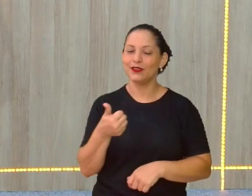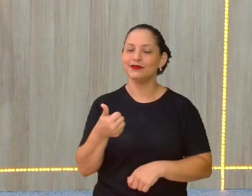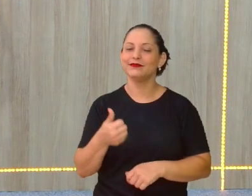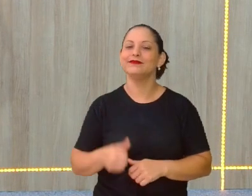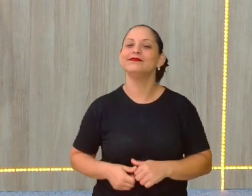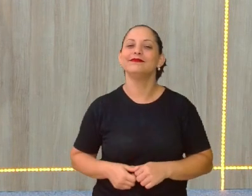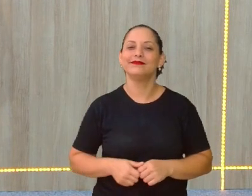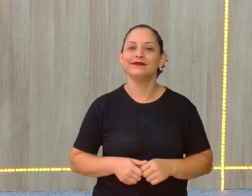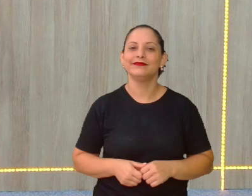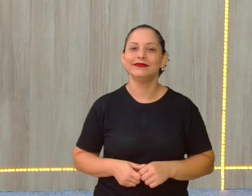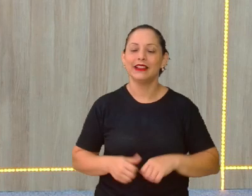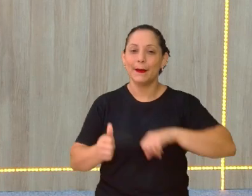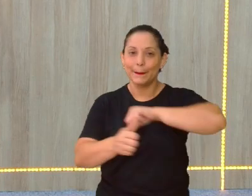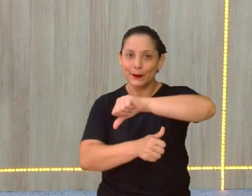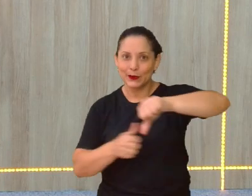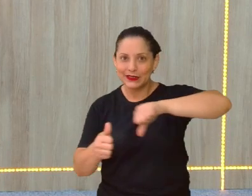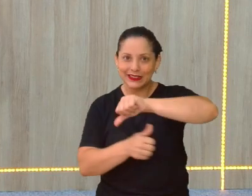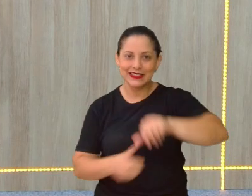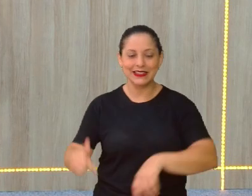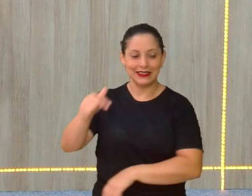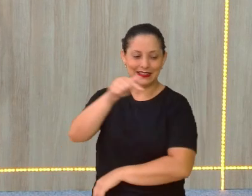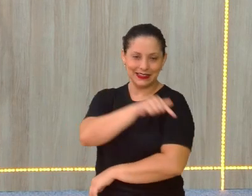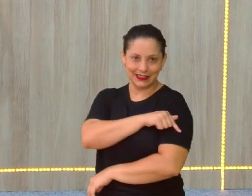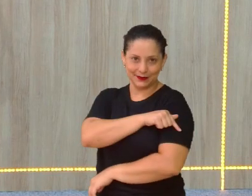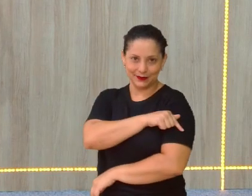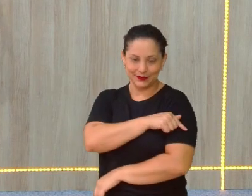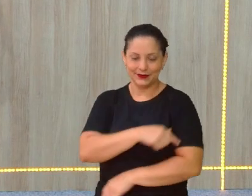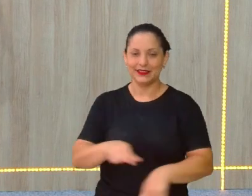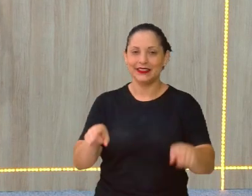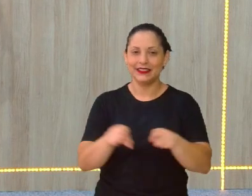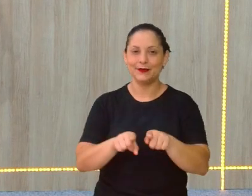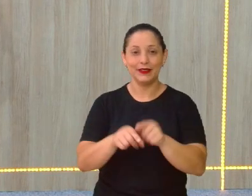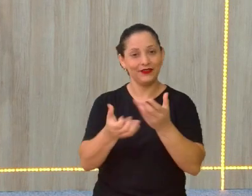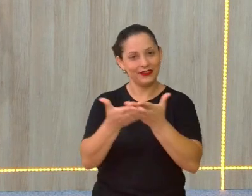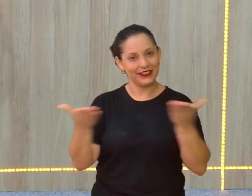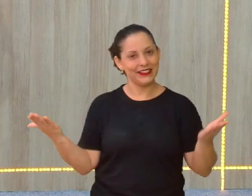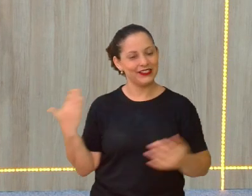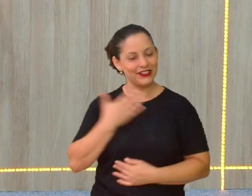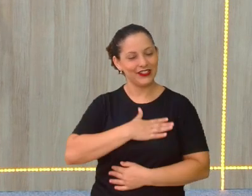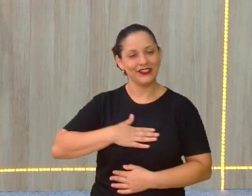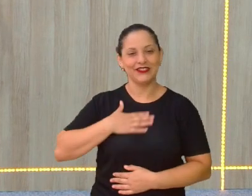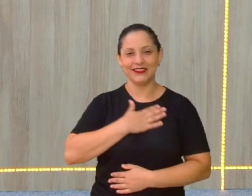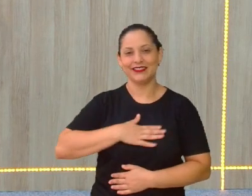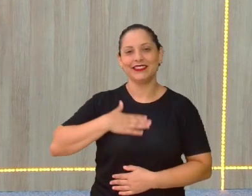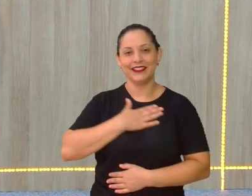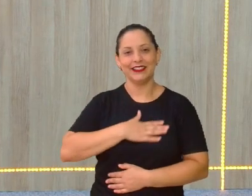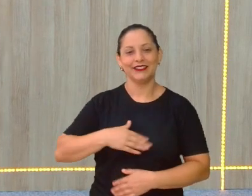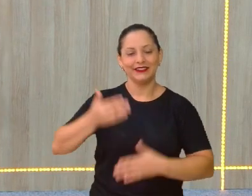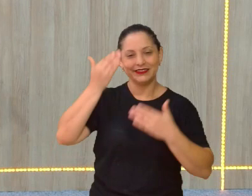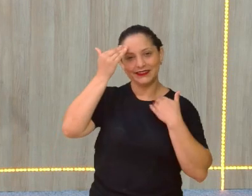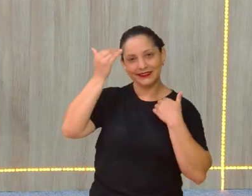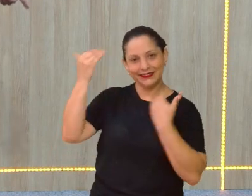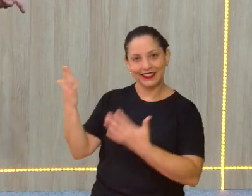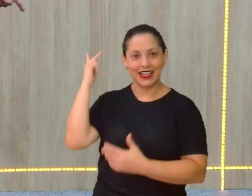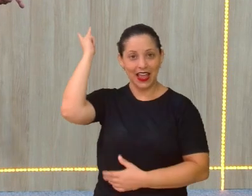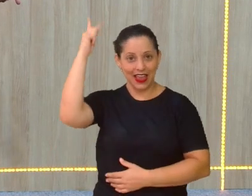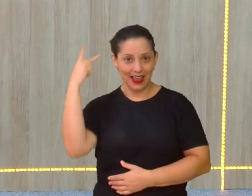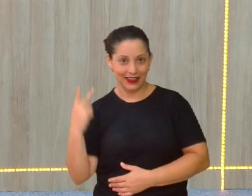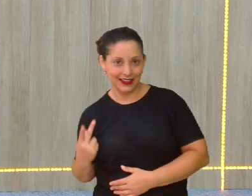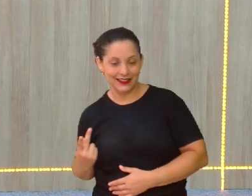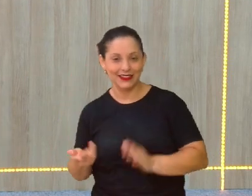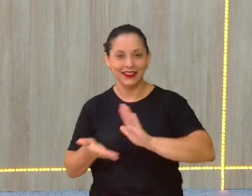e na transição para o 7º ano. Espero que tenham gostado da aula. Agradecer a